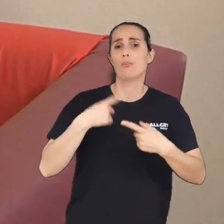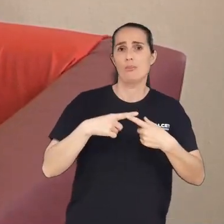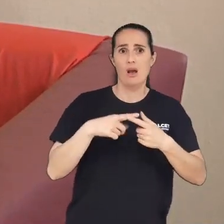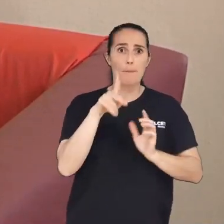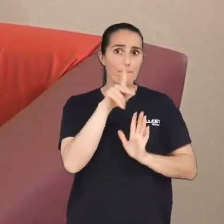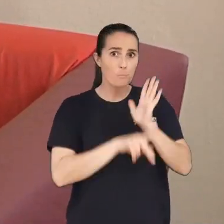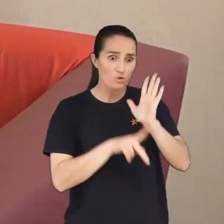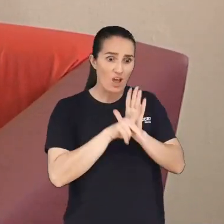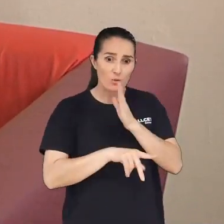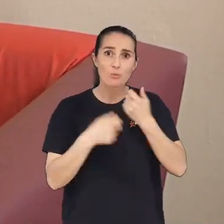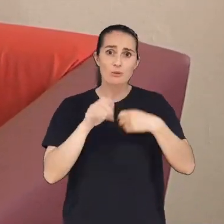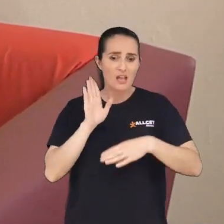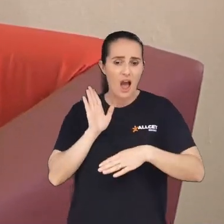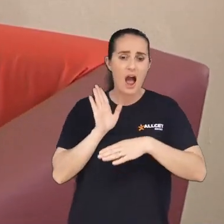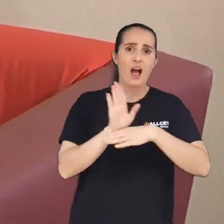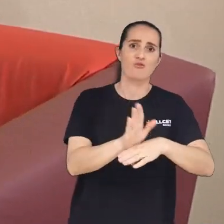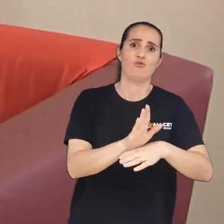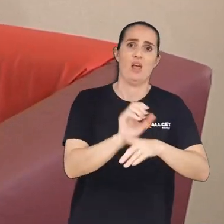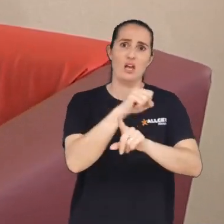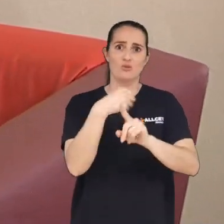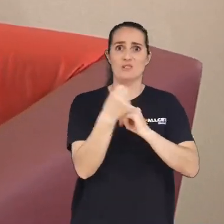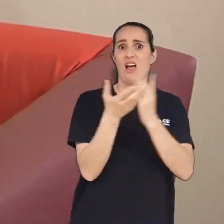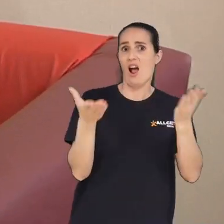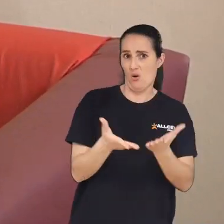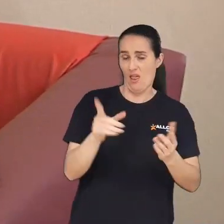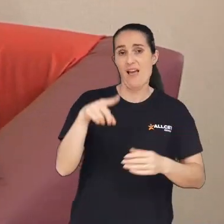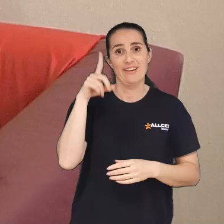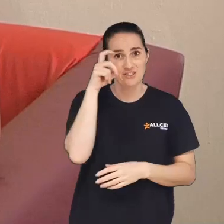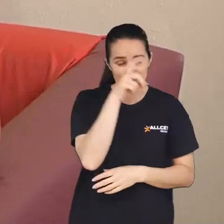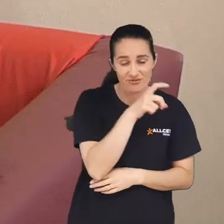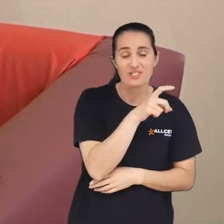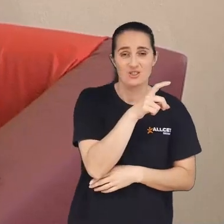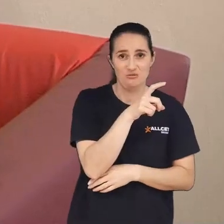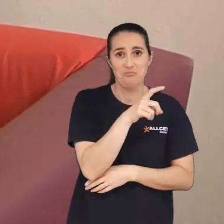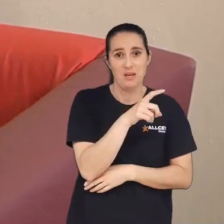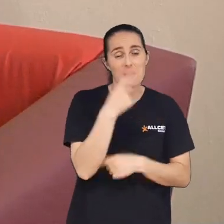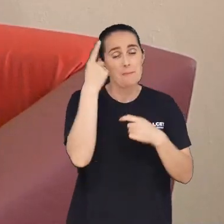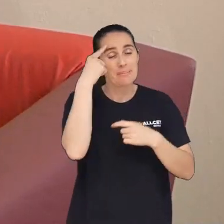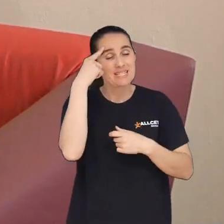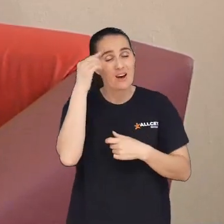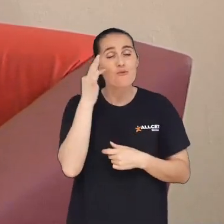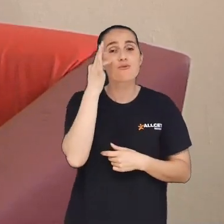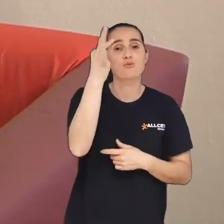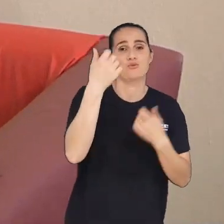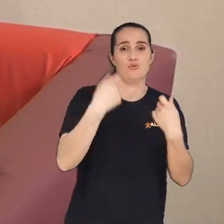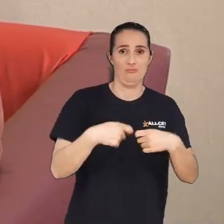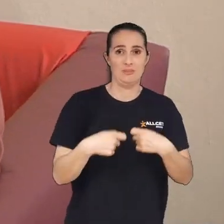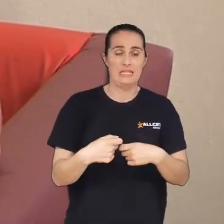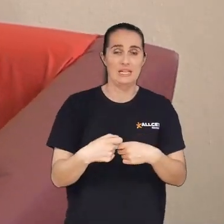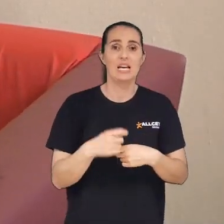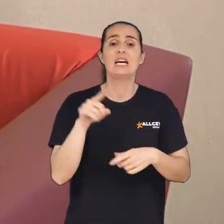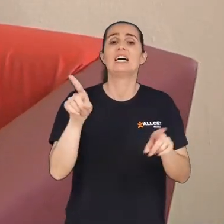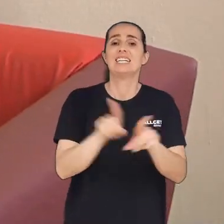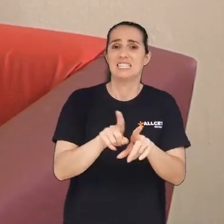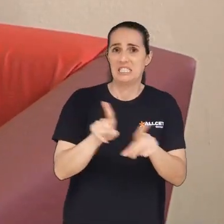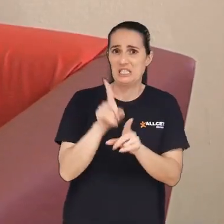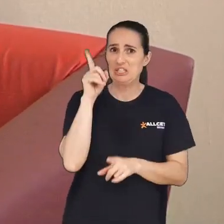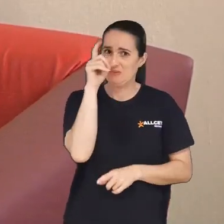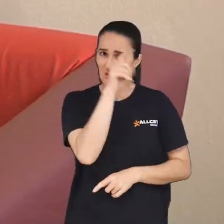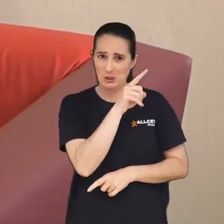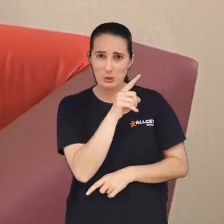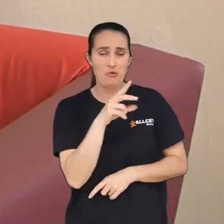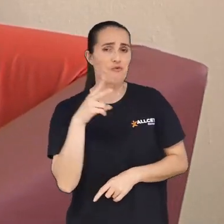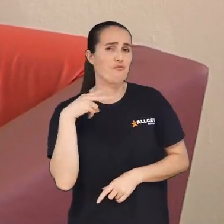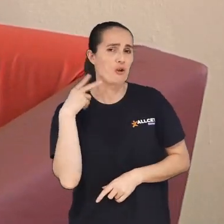sociedade agora. E também é muito difícil do vereador ou de qualquer parlamentar do